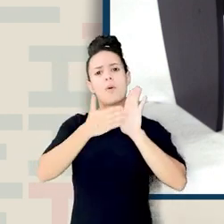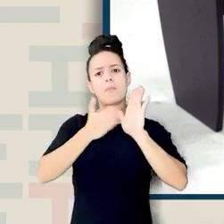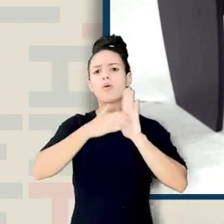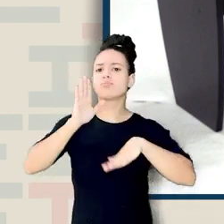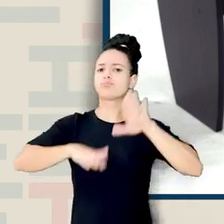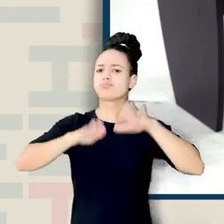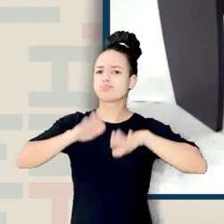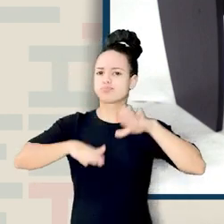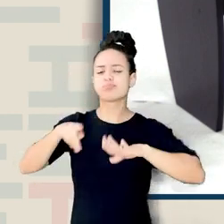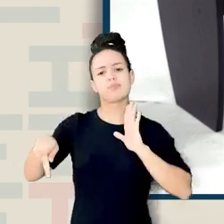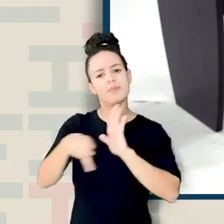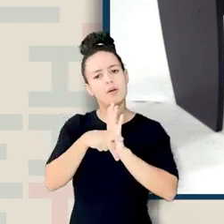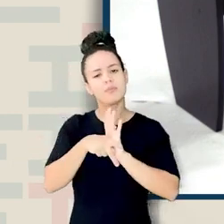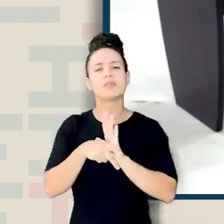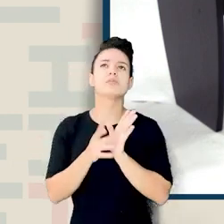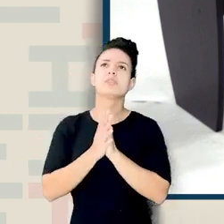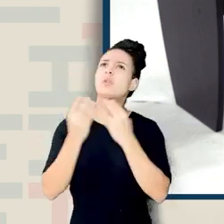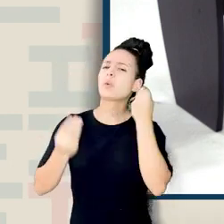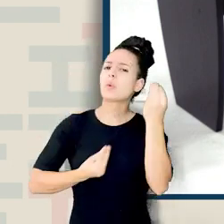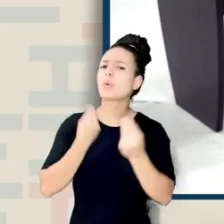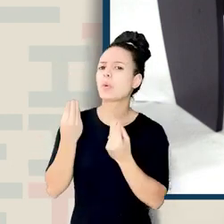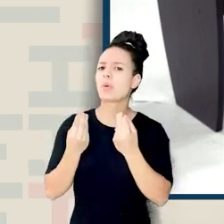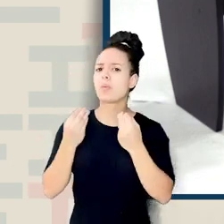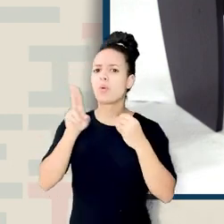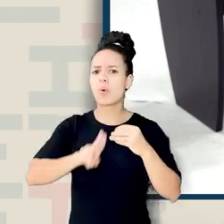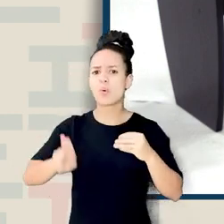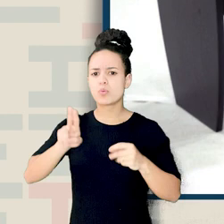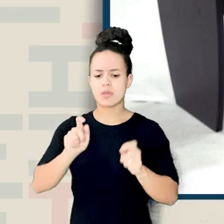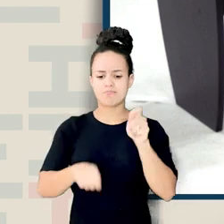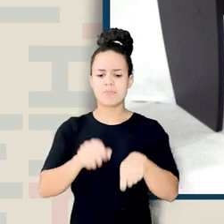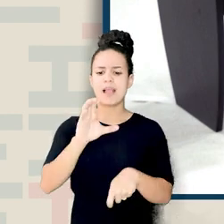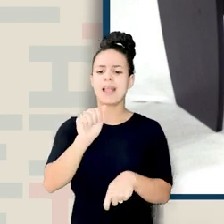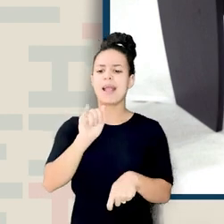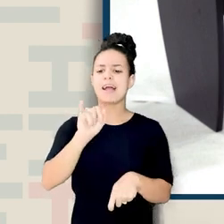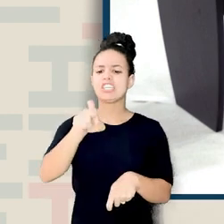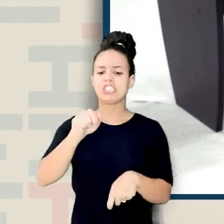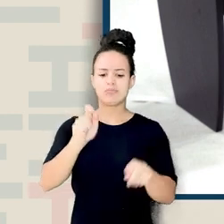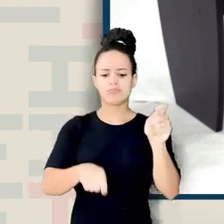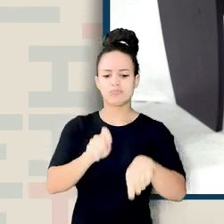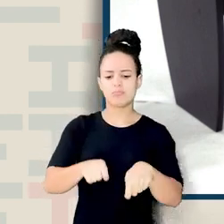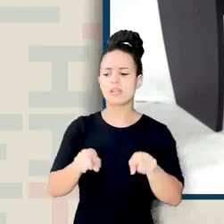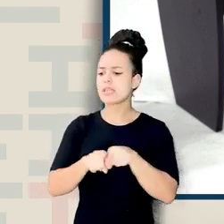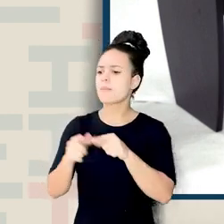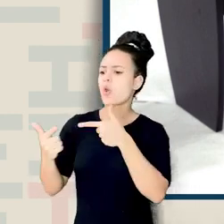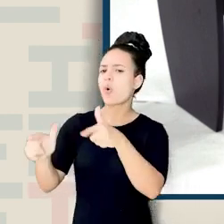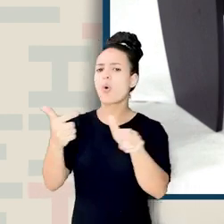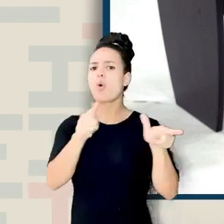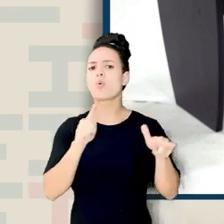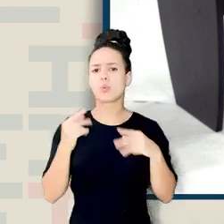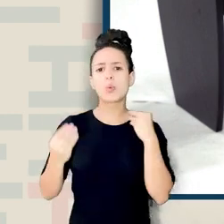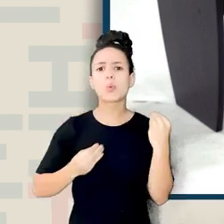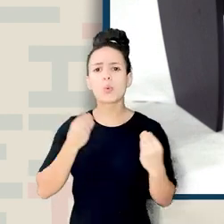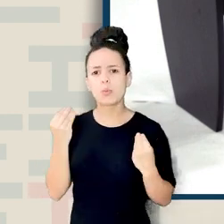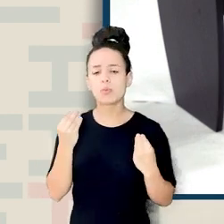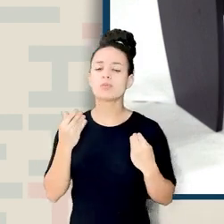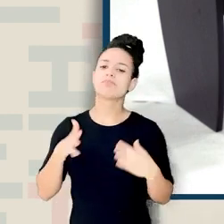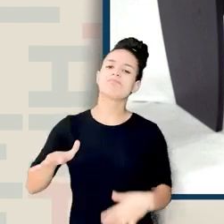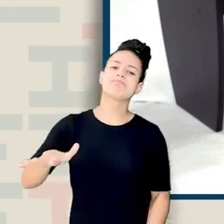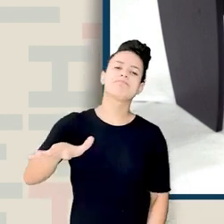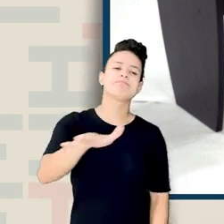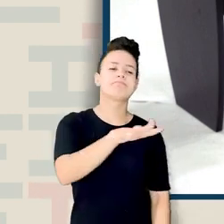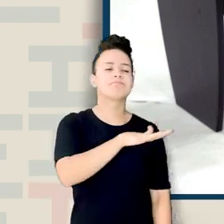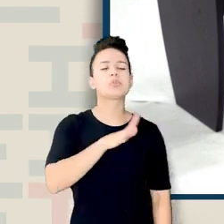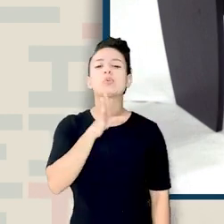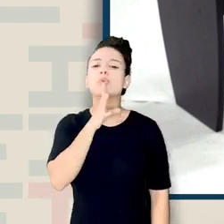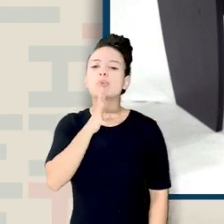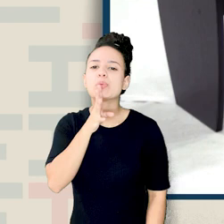batucada. Como trabalhar isso na caixa, como trabalhar isso nas células. Todo esse universo que podemos aqui